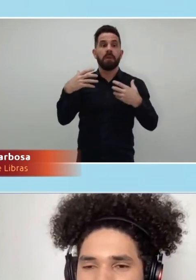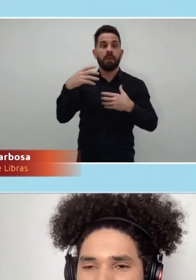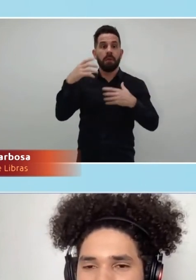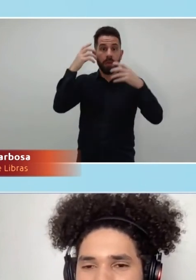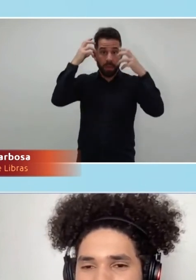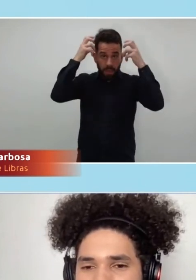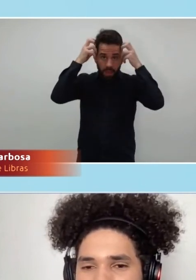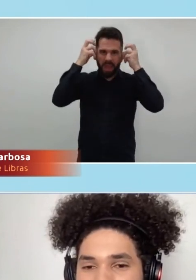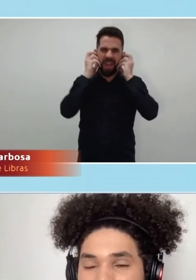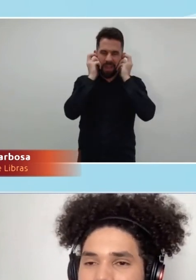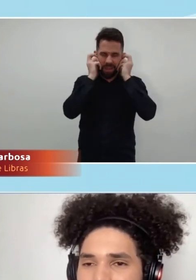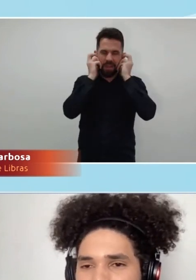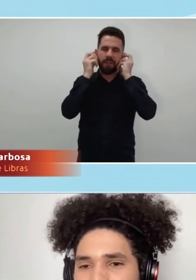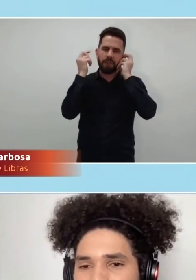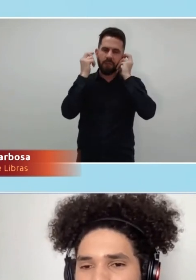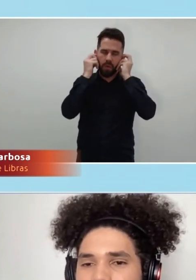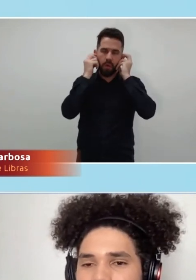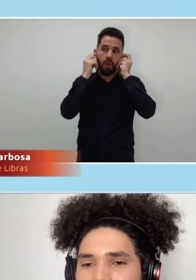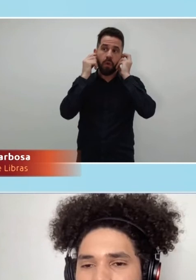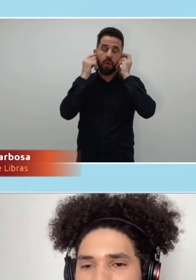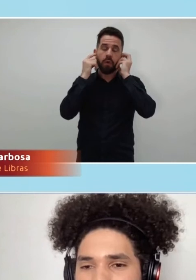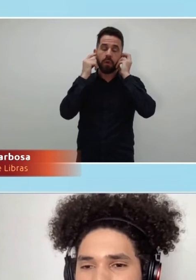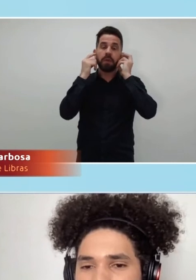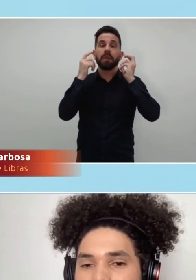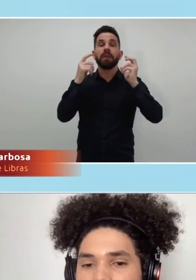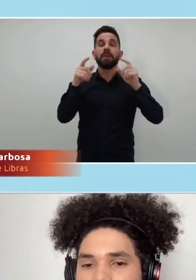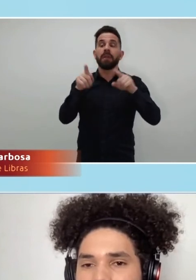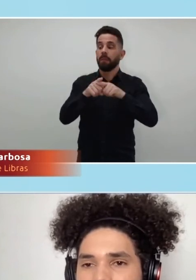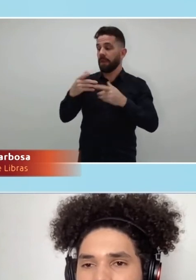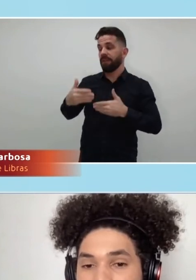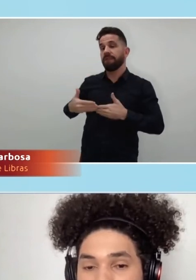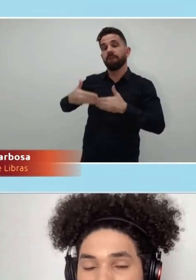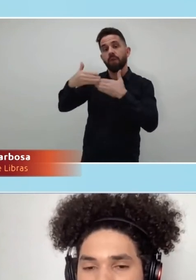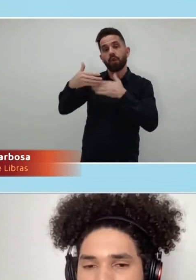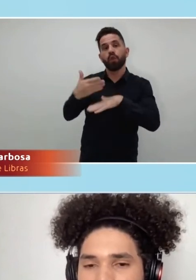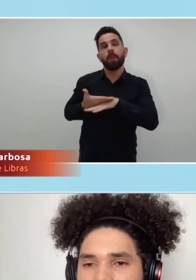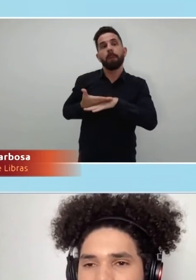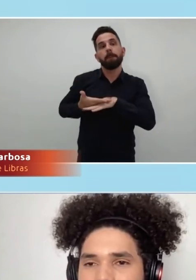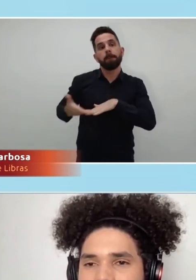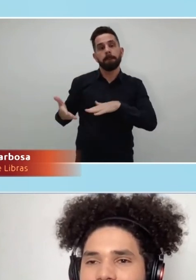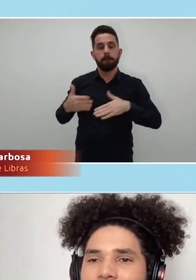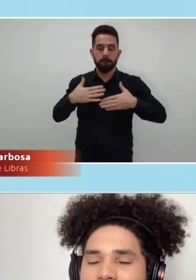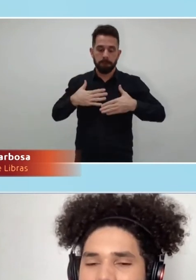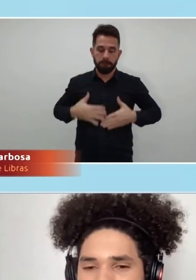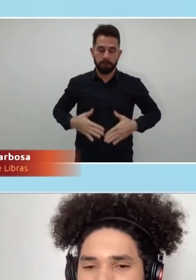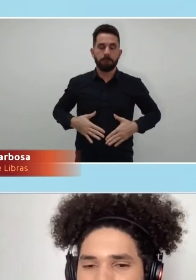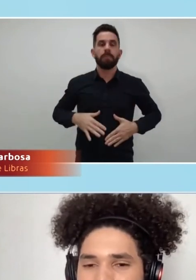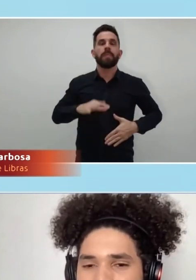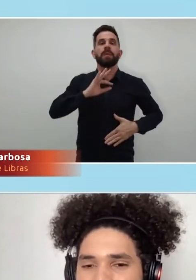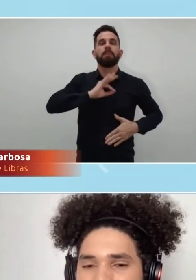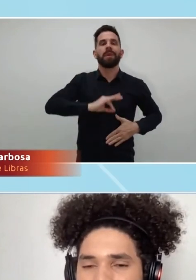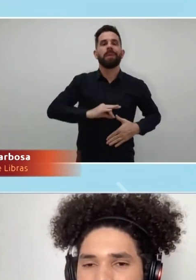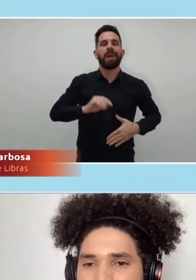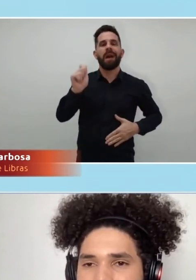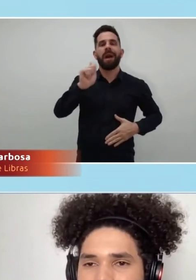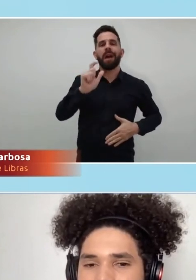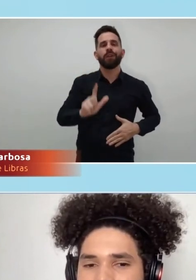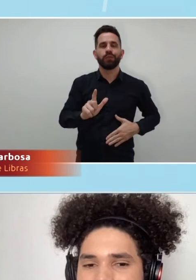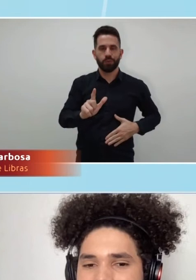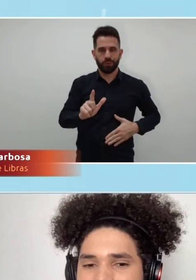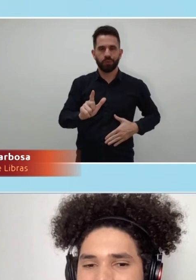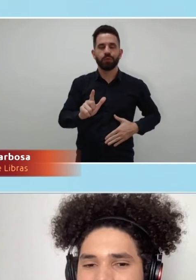headphone e estou num fundo totalmente branco. E estou usando uma camisa azul de